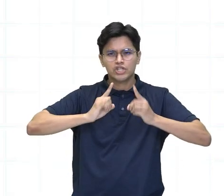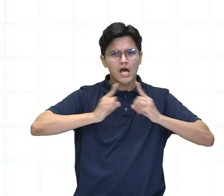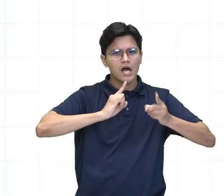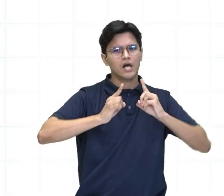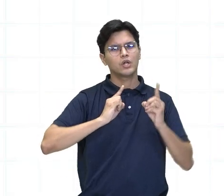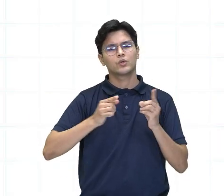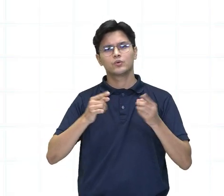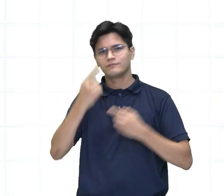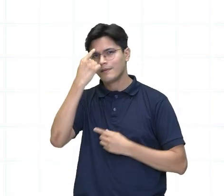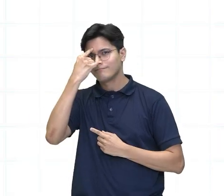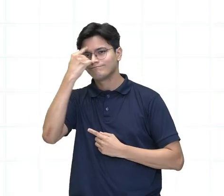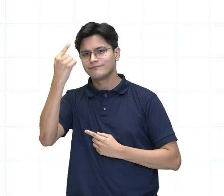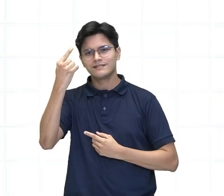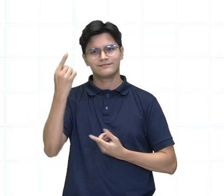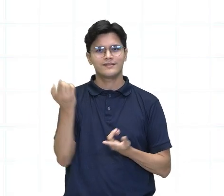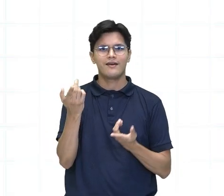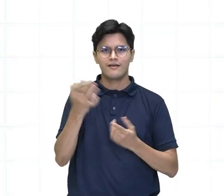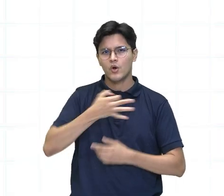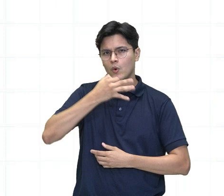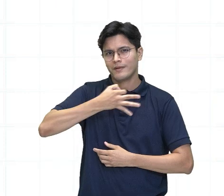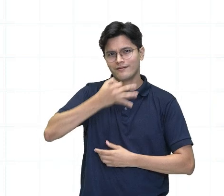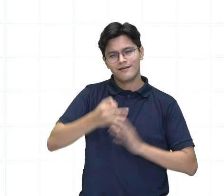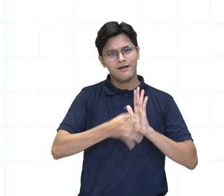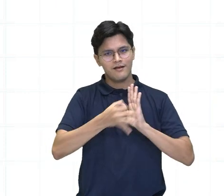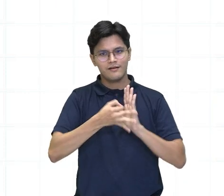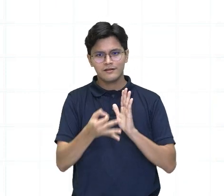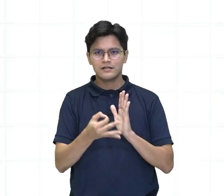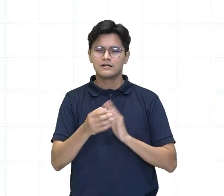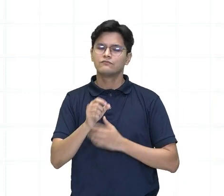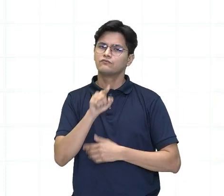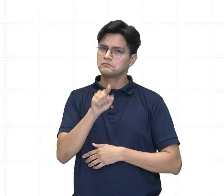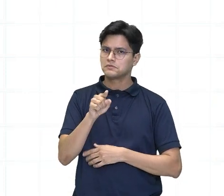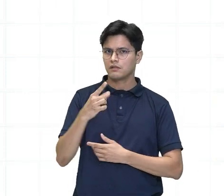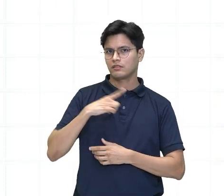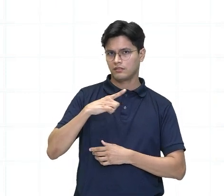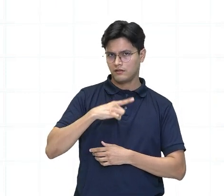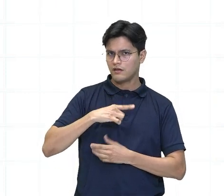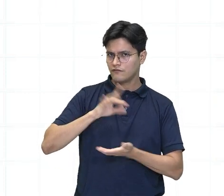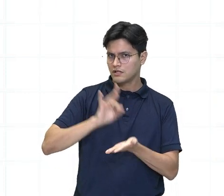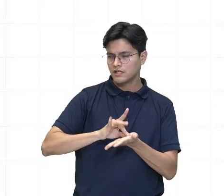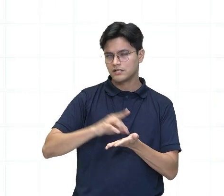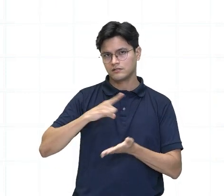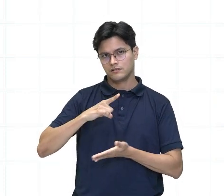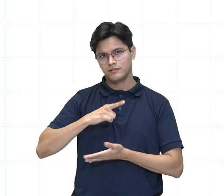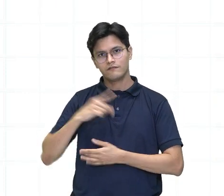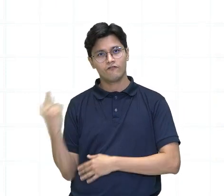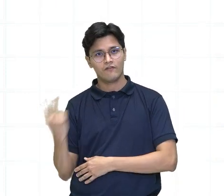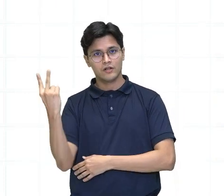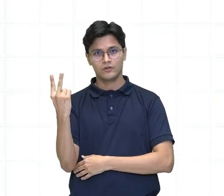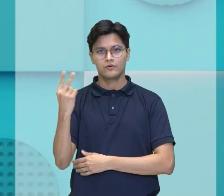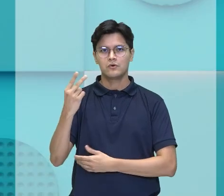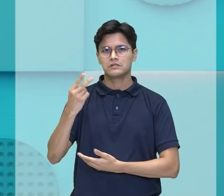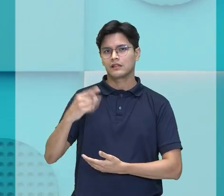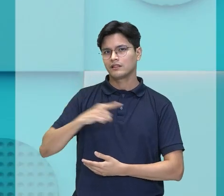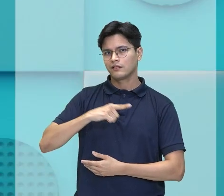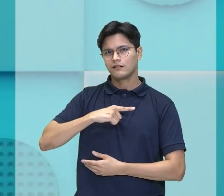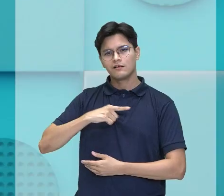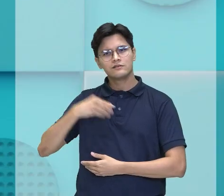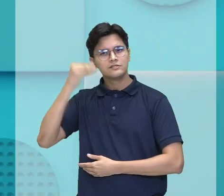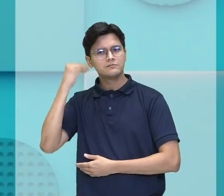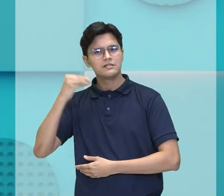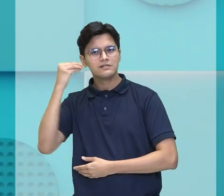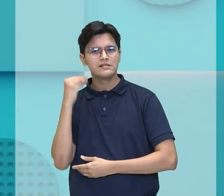aí, né, suas experiências, seus valores, né, dentro das suas opiniões, por algum momento você pode